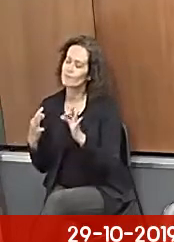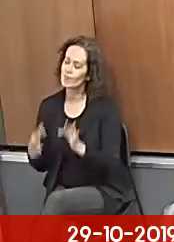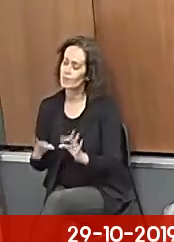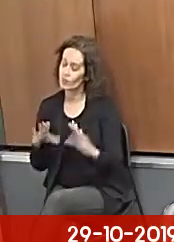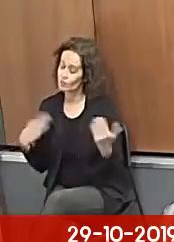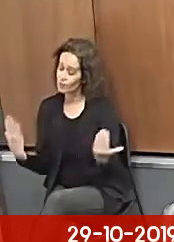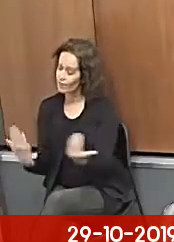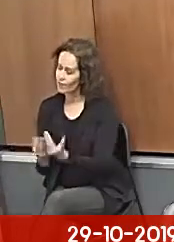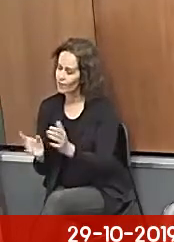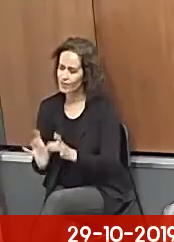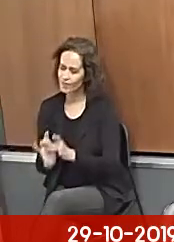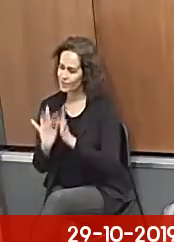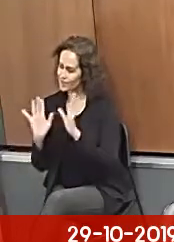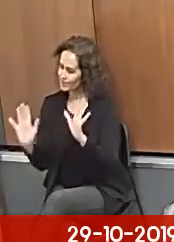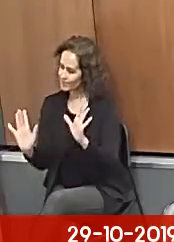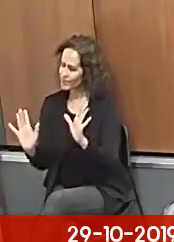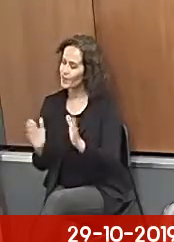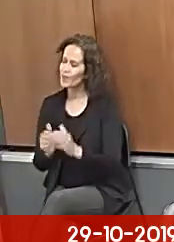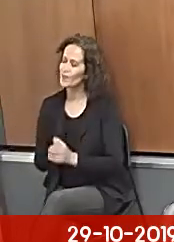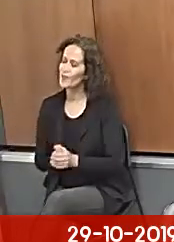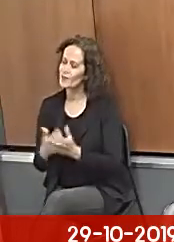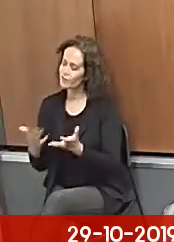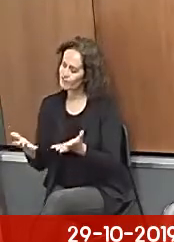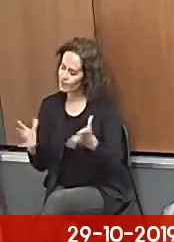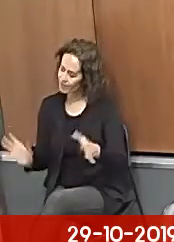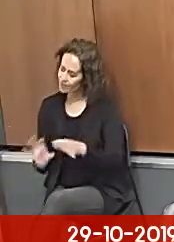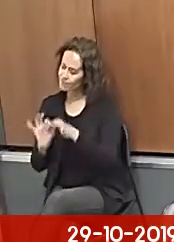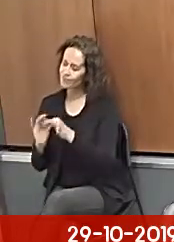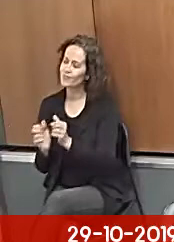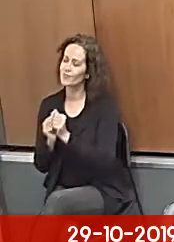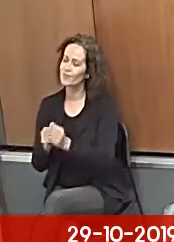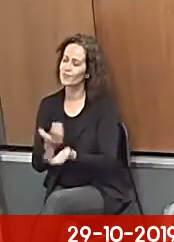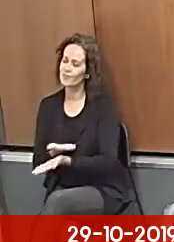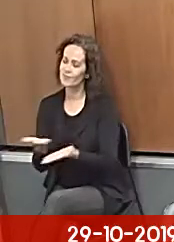Mineirão está lá à disposição para a gente tentar fechar alguma coisa para acontecer.